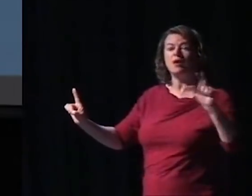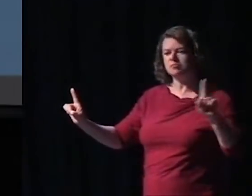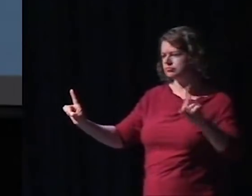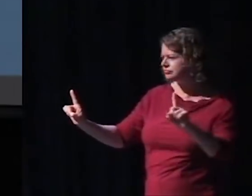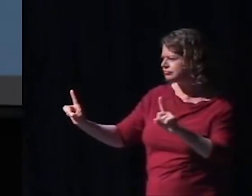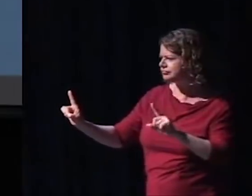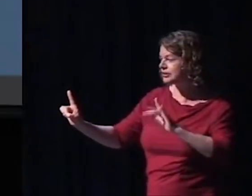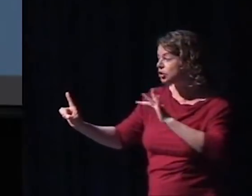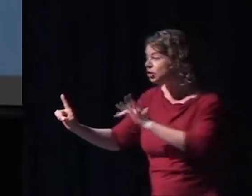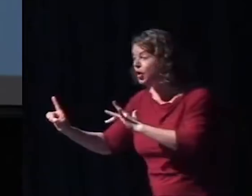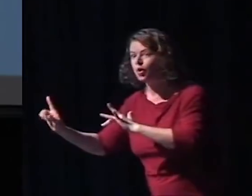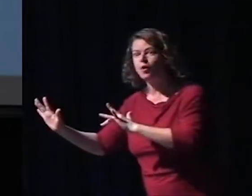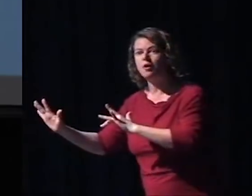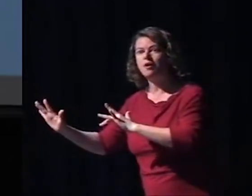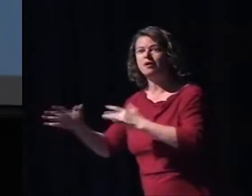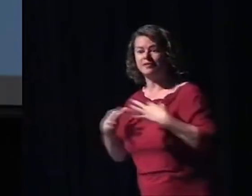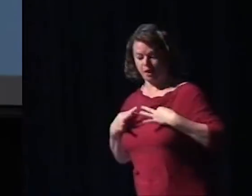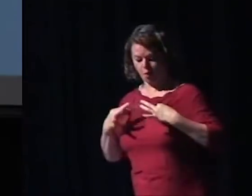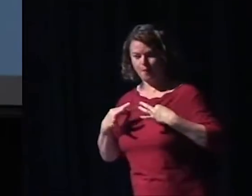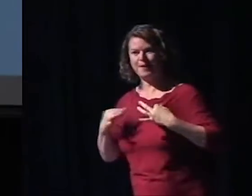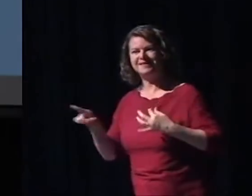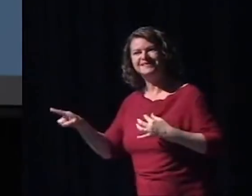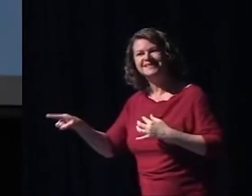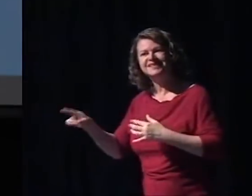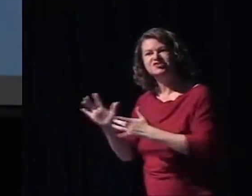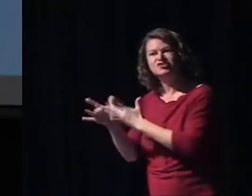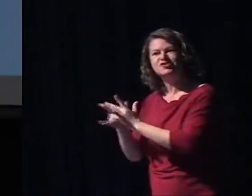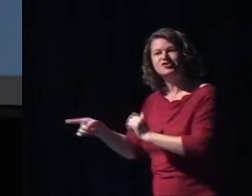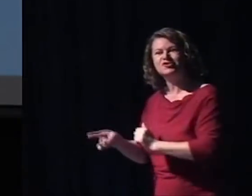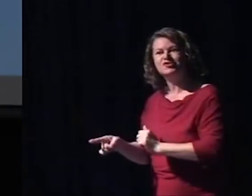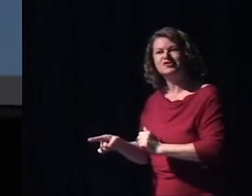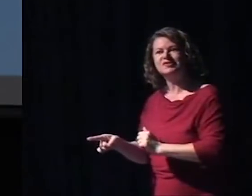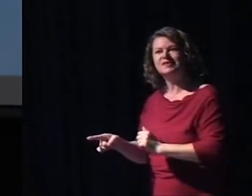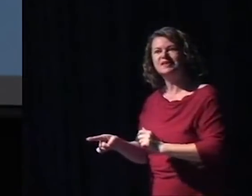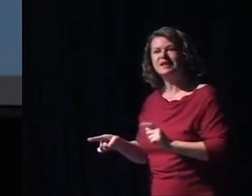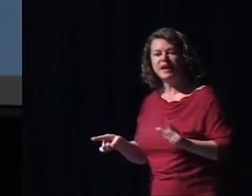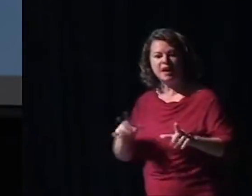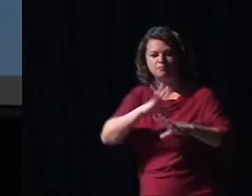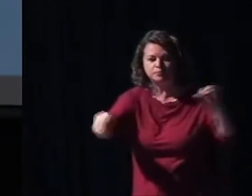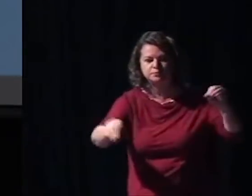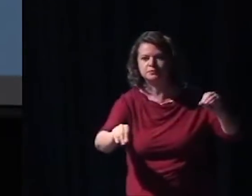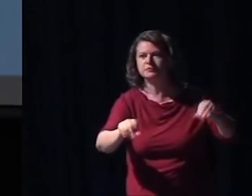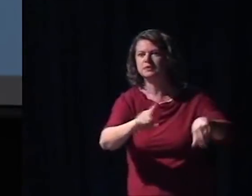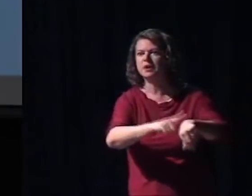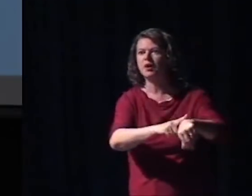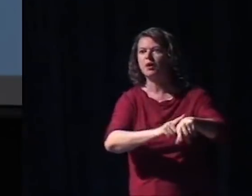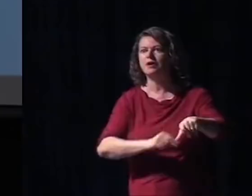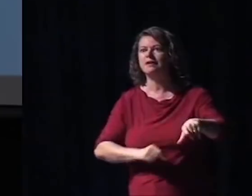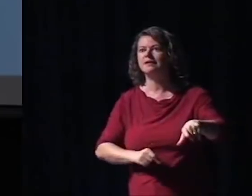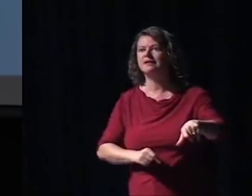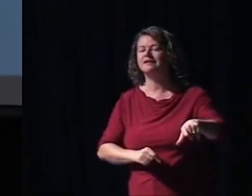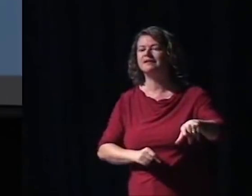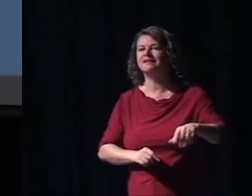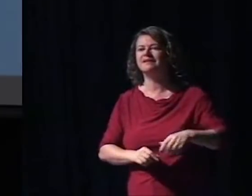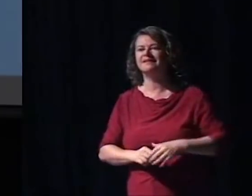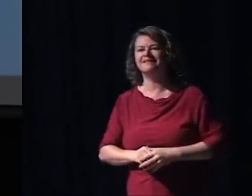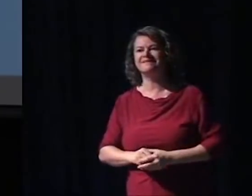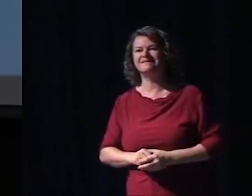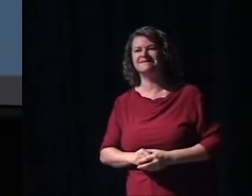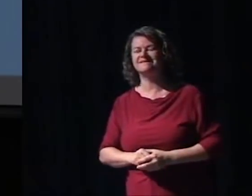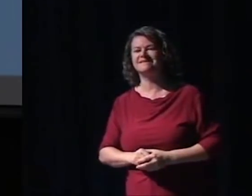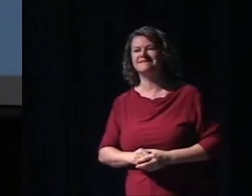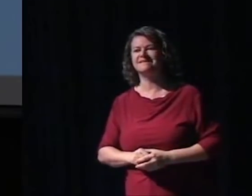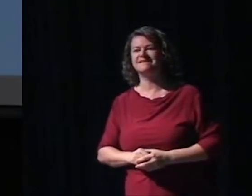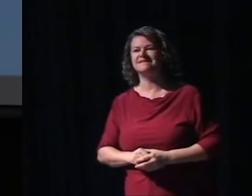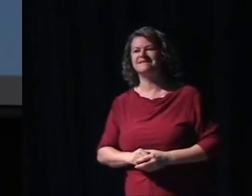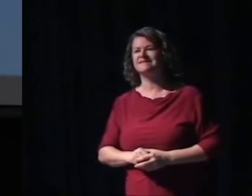Esse homem vai experimentar algo pior do que a morte. Ele vai experimentar ser abandonado pelo Espírito